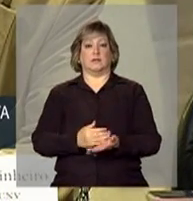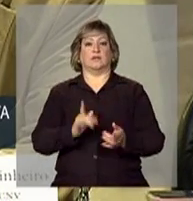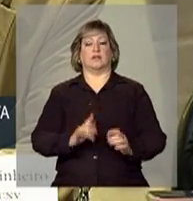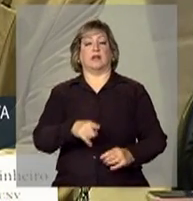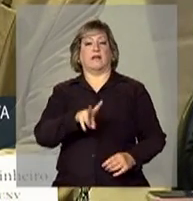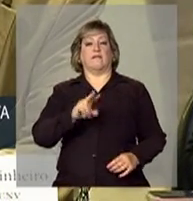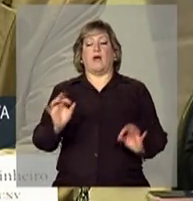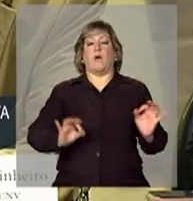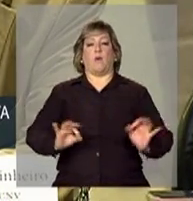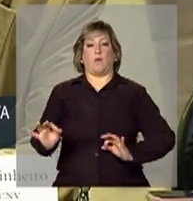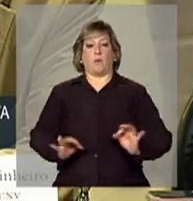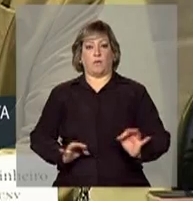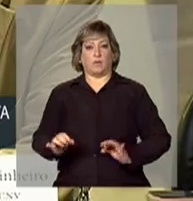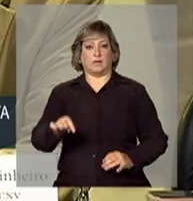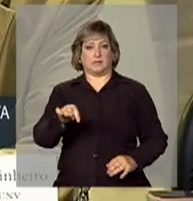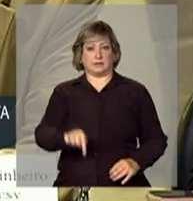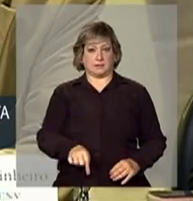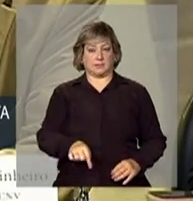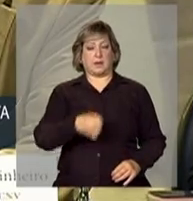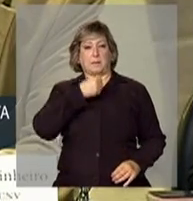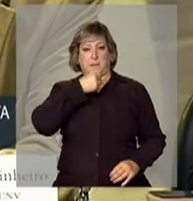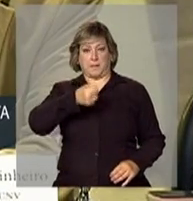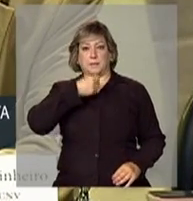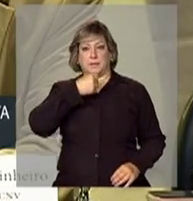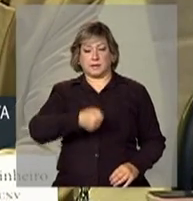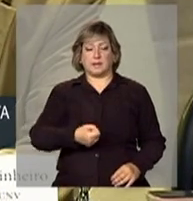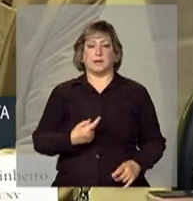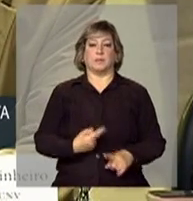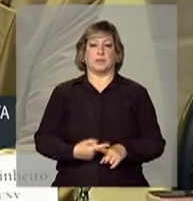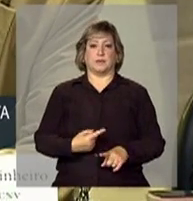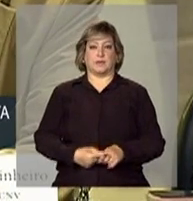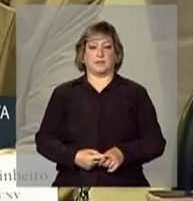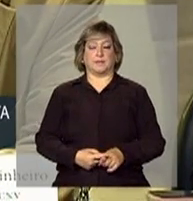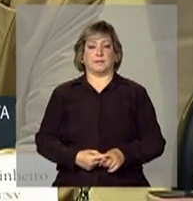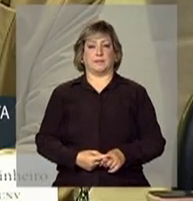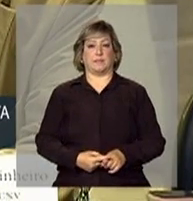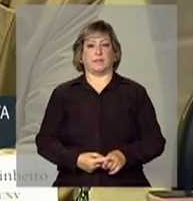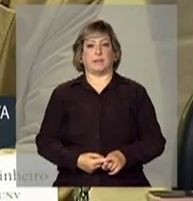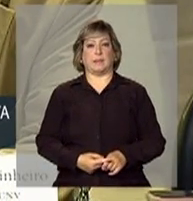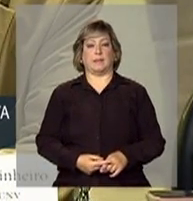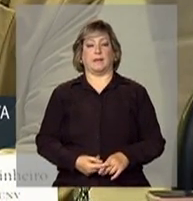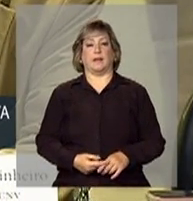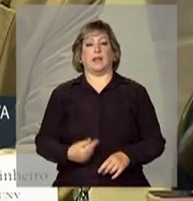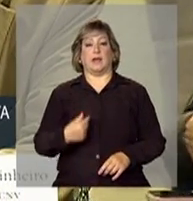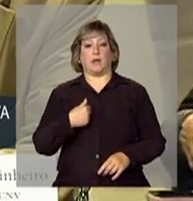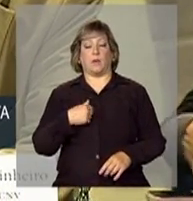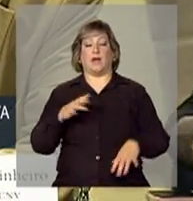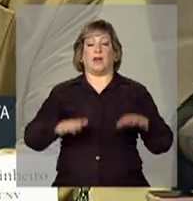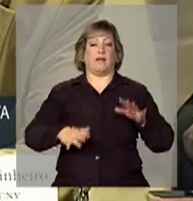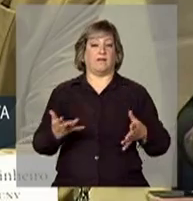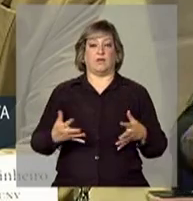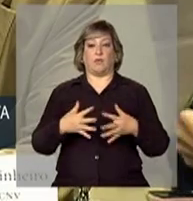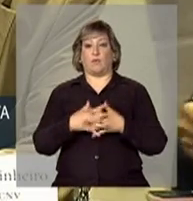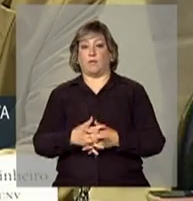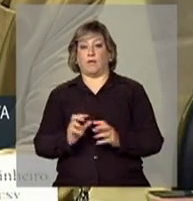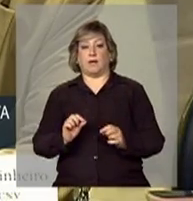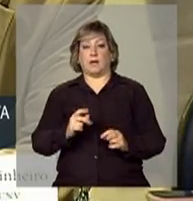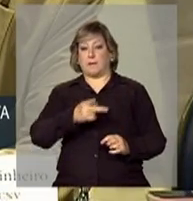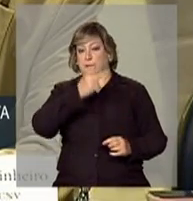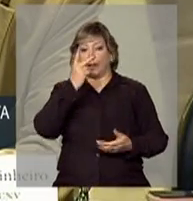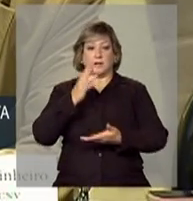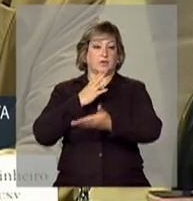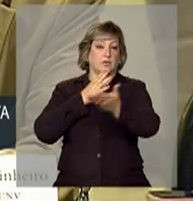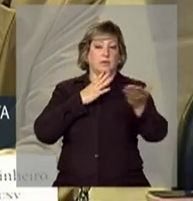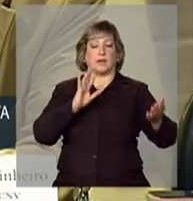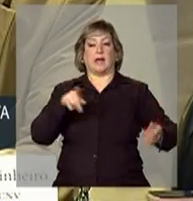vai coordenar essa entrevista, porque eu tendo a fazer enorme confusão e reconhecer a palavra das pessoas, então